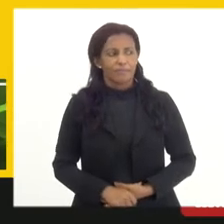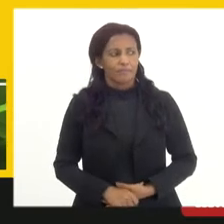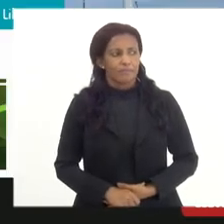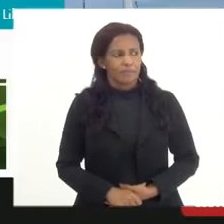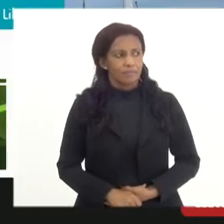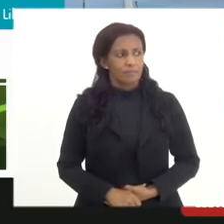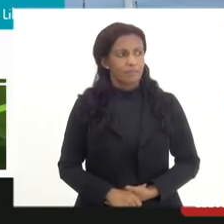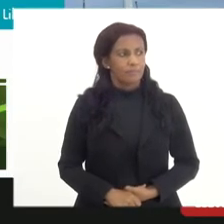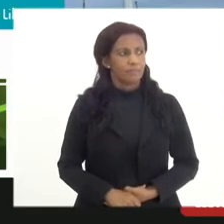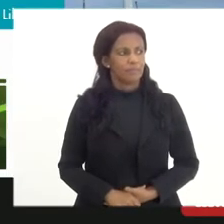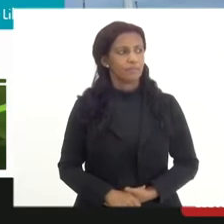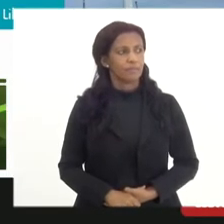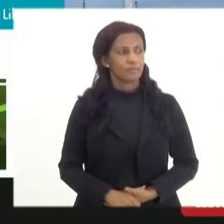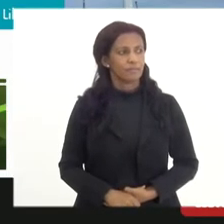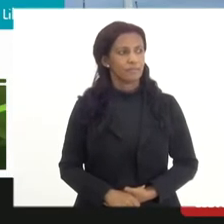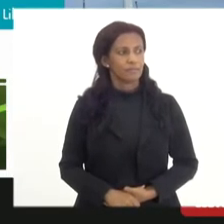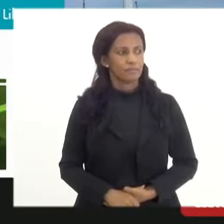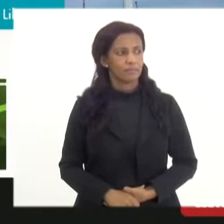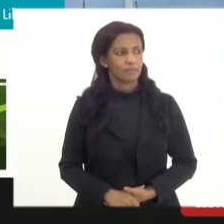Muito obrigada.